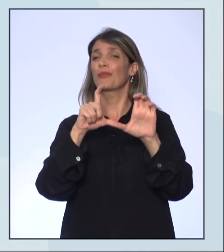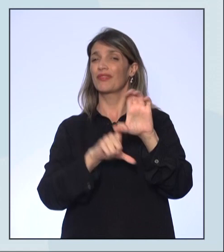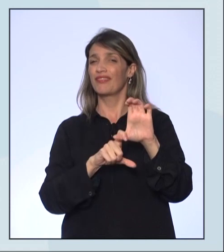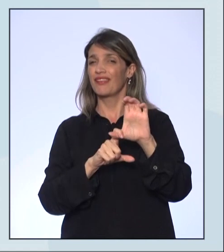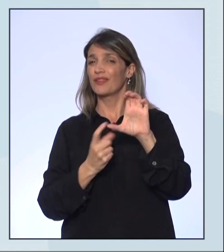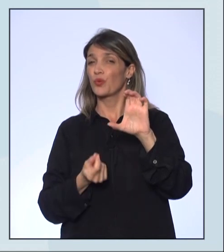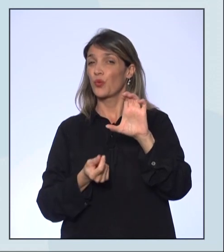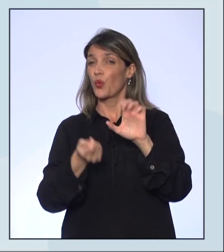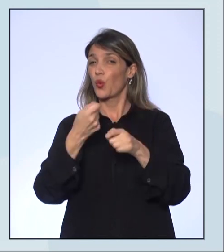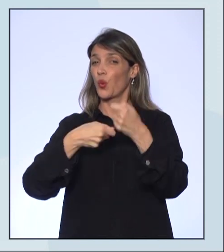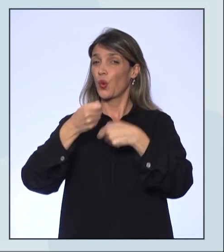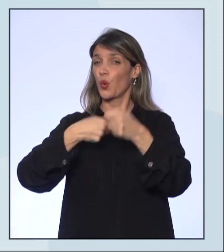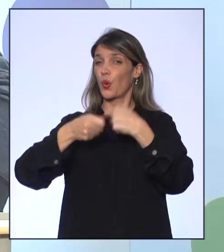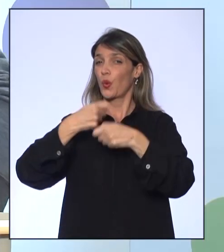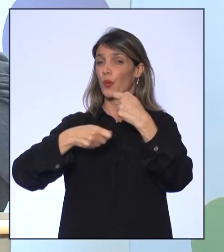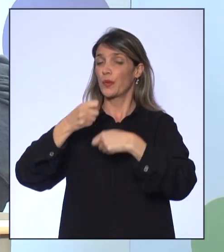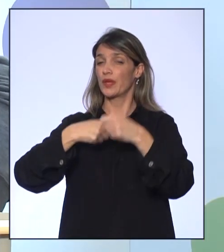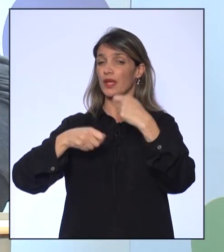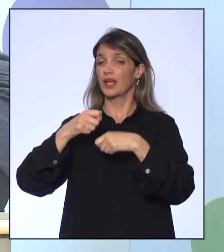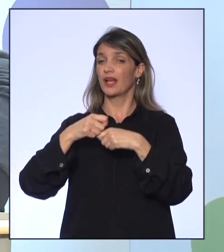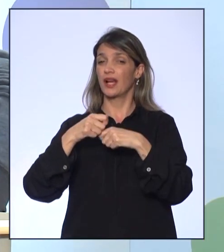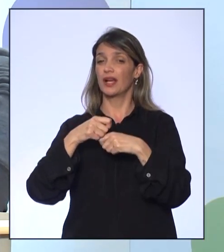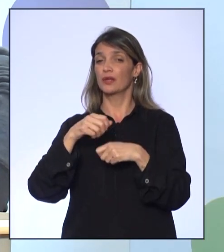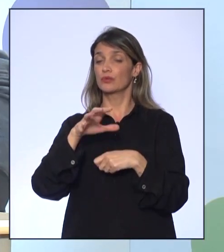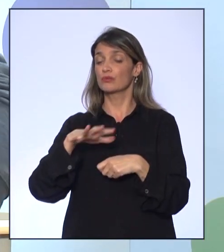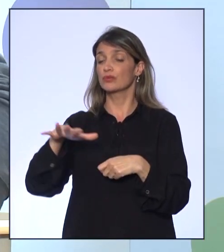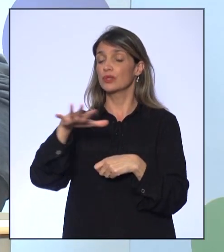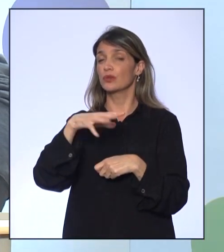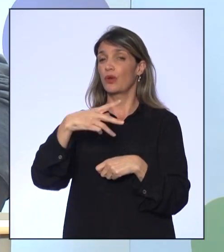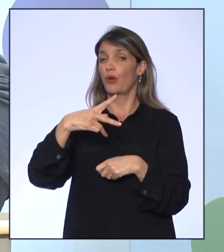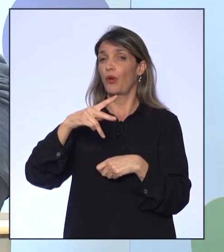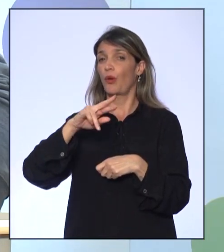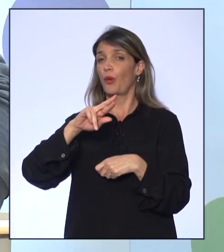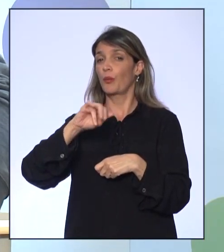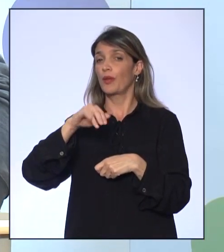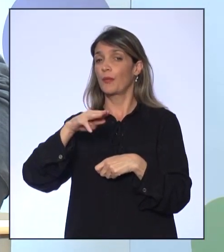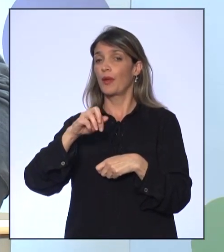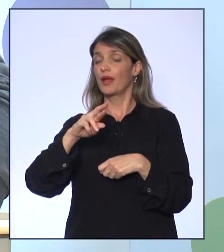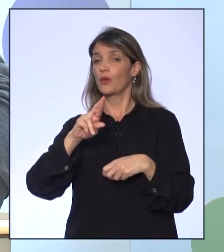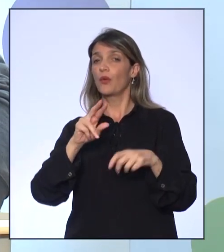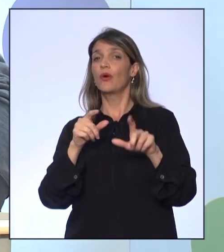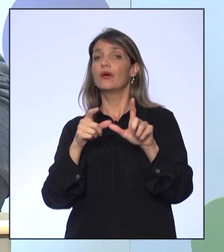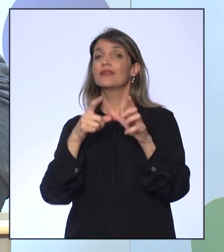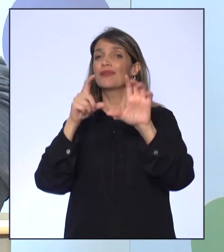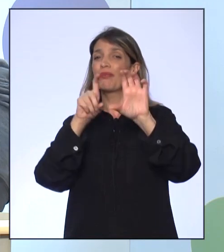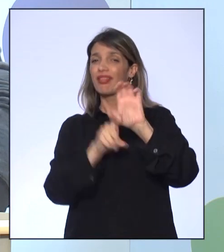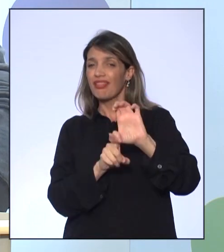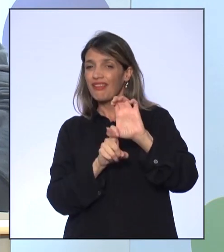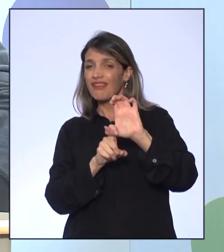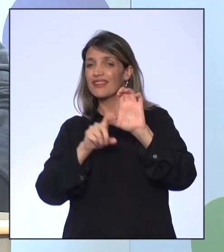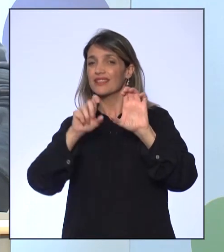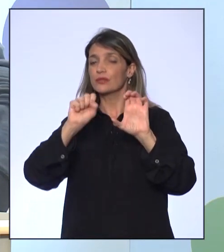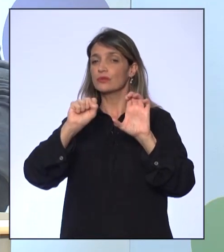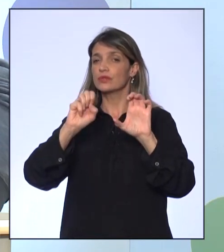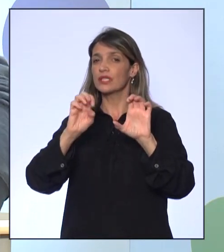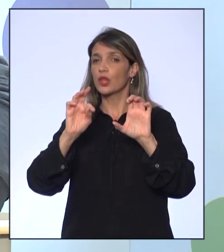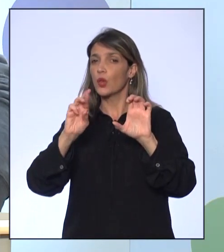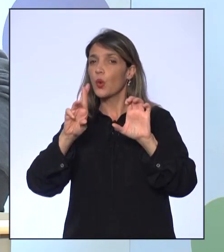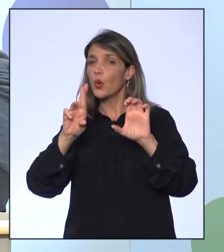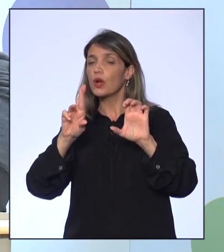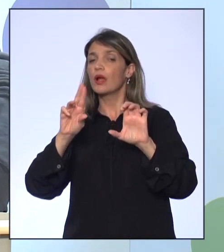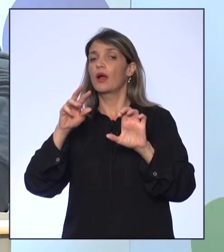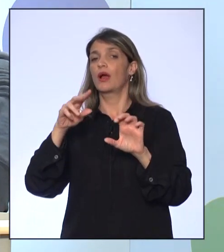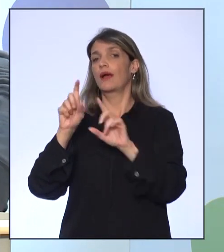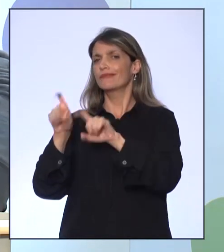do setor primário. Além de ter essa questão aí da dependência do setor primário, né, lembrando que o setor primário é